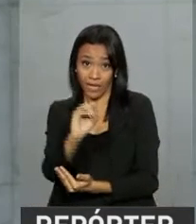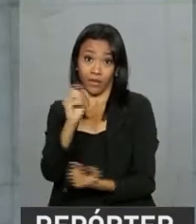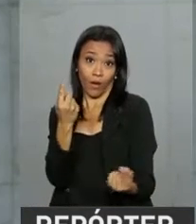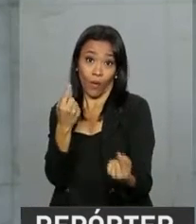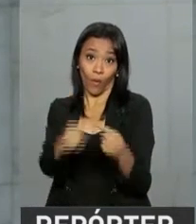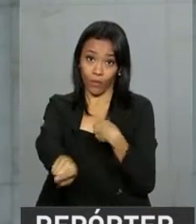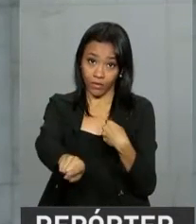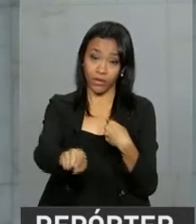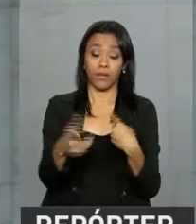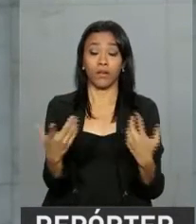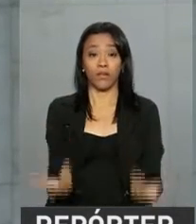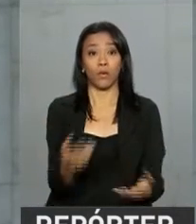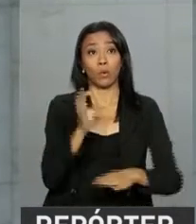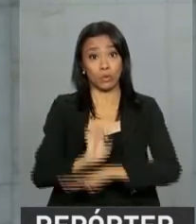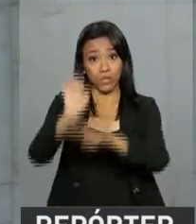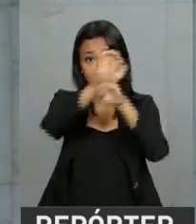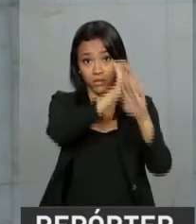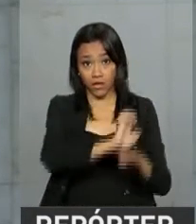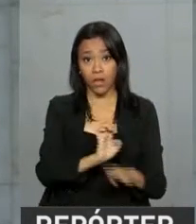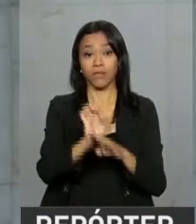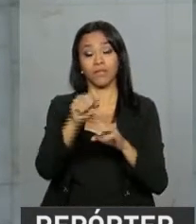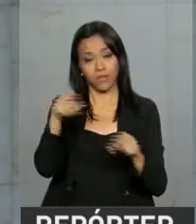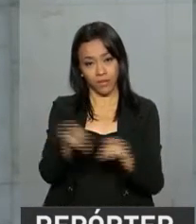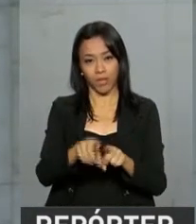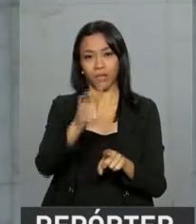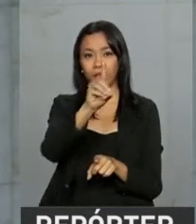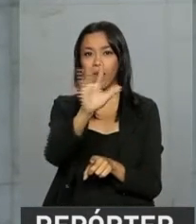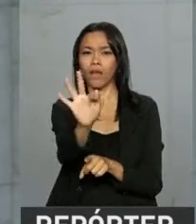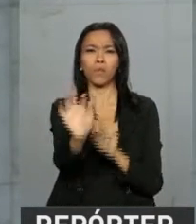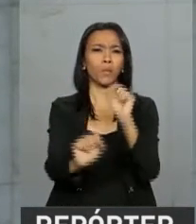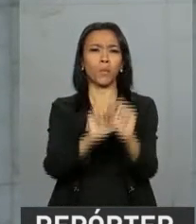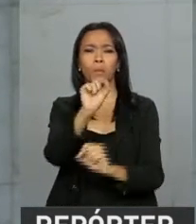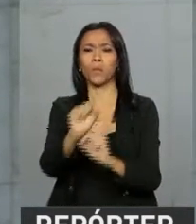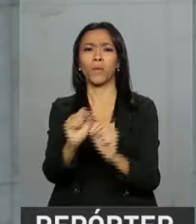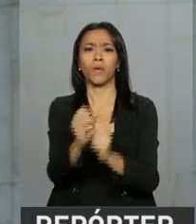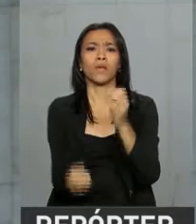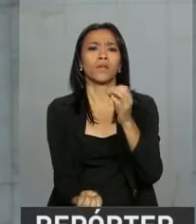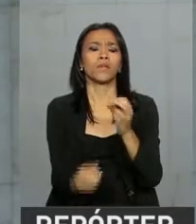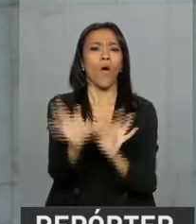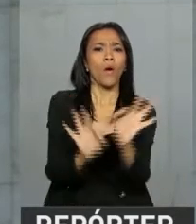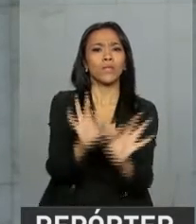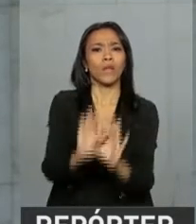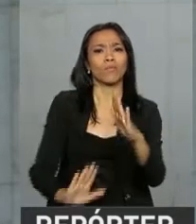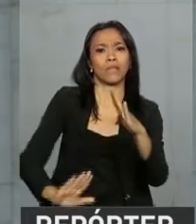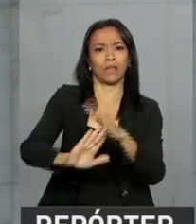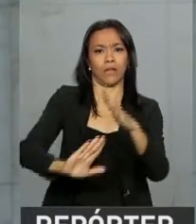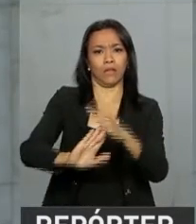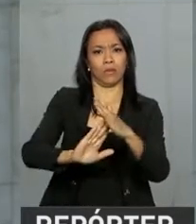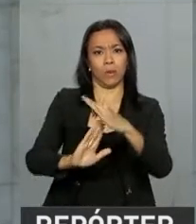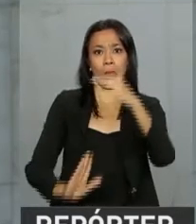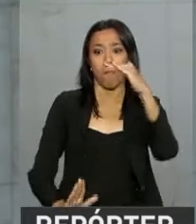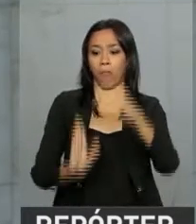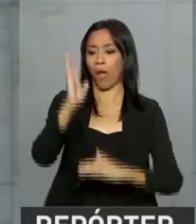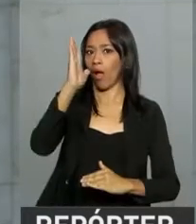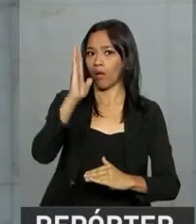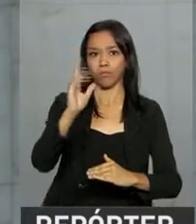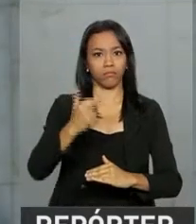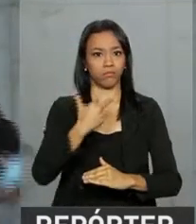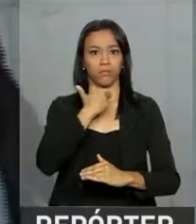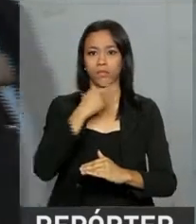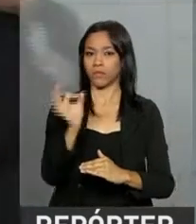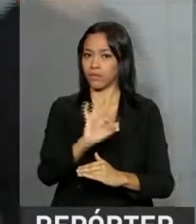dos estados e do distrito federal está a criação de um teto de gasto público que não pode ultrapassar o do ano anterior